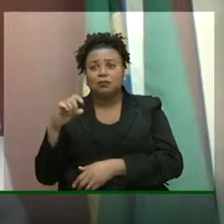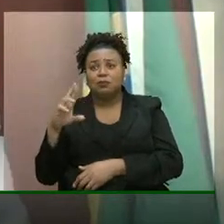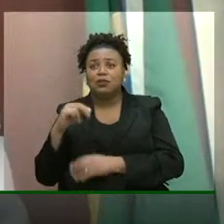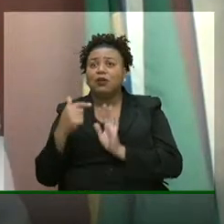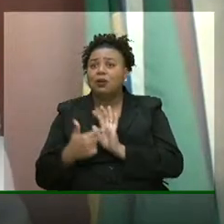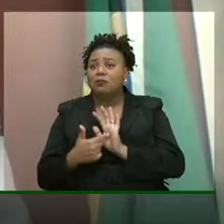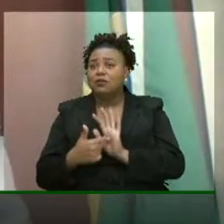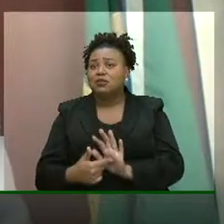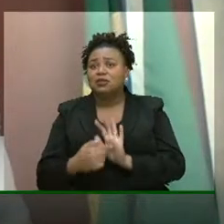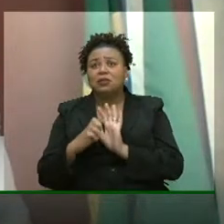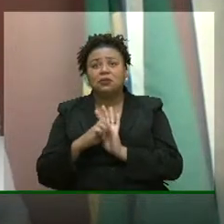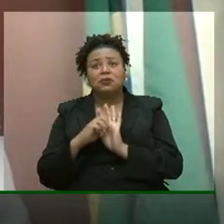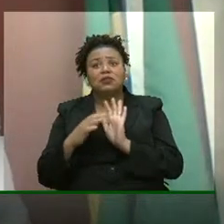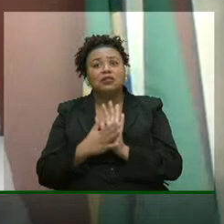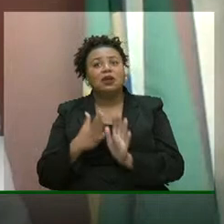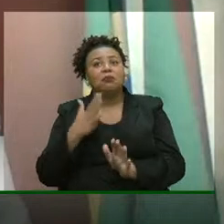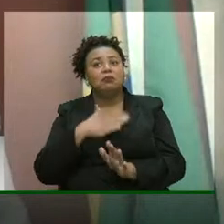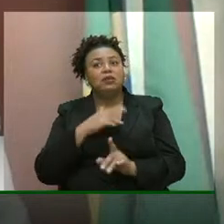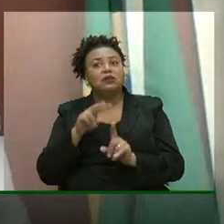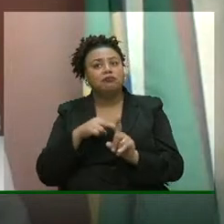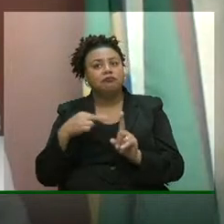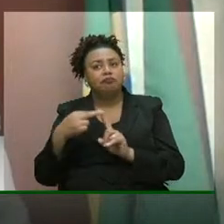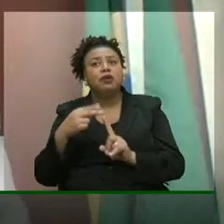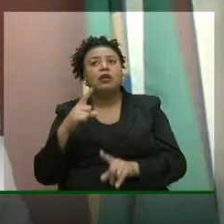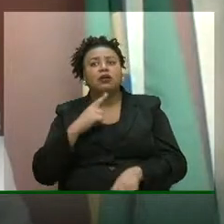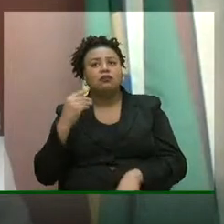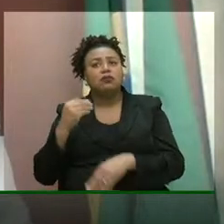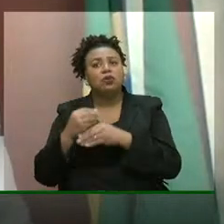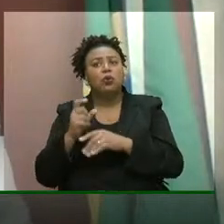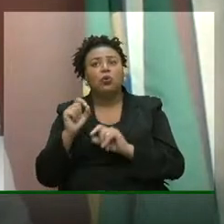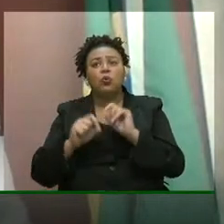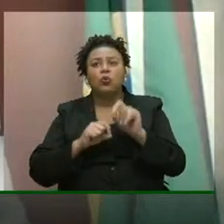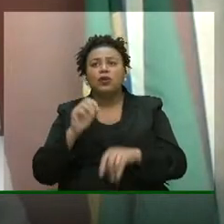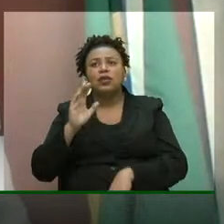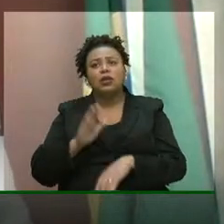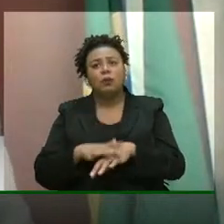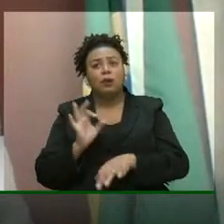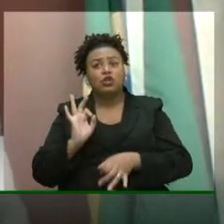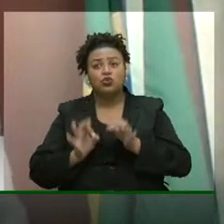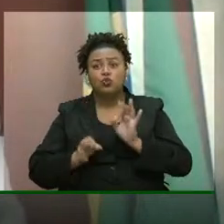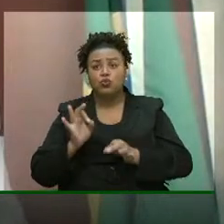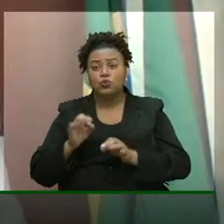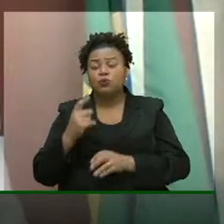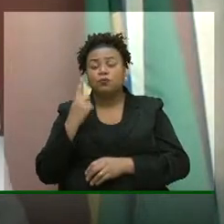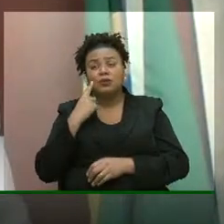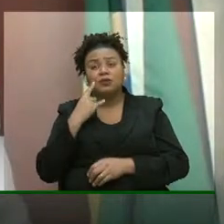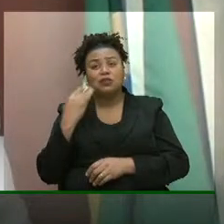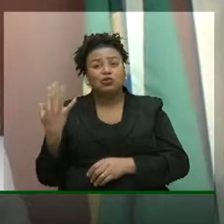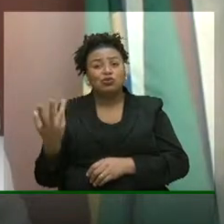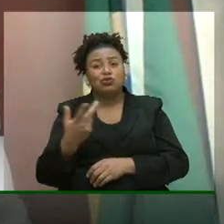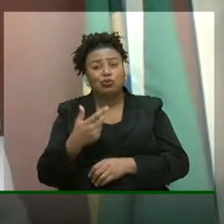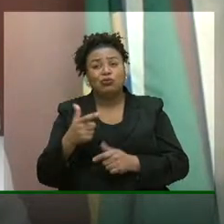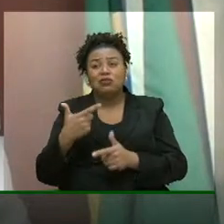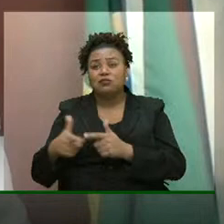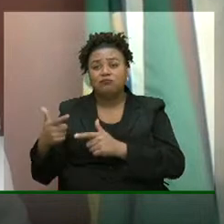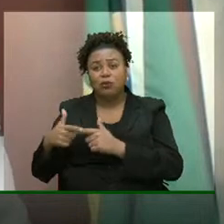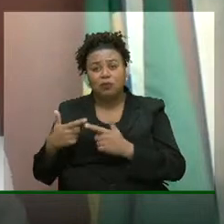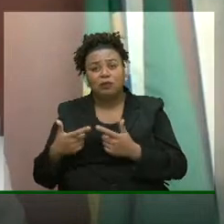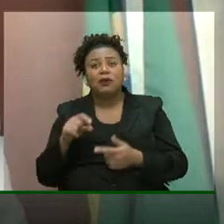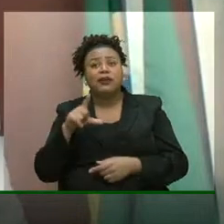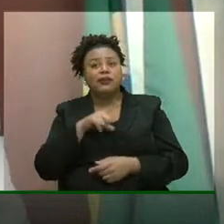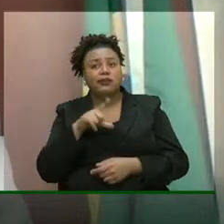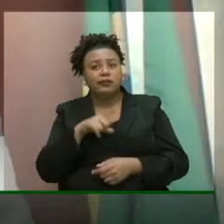visão, ela, de certa forma, contempla aquilo que é o mais justo, considerando toda esta situação